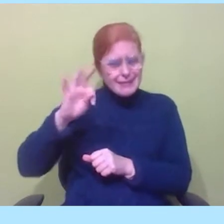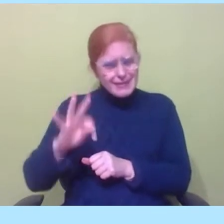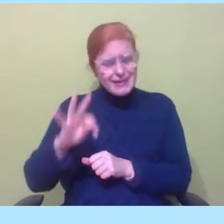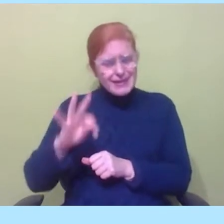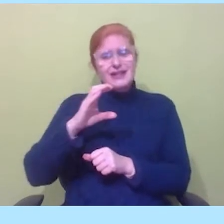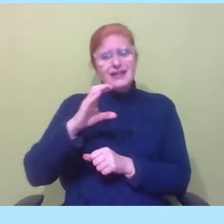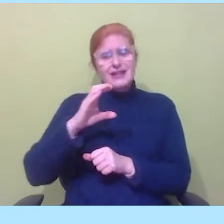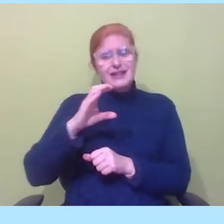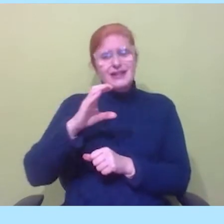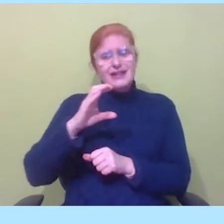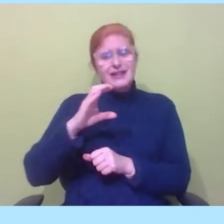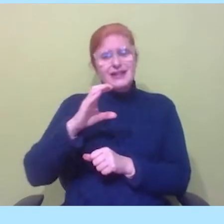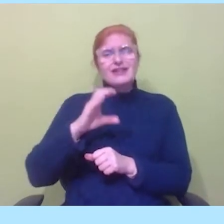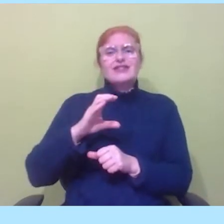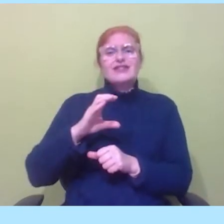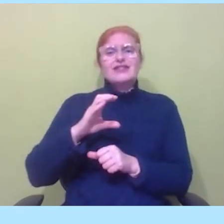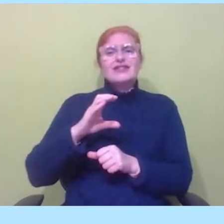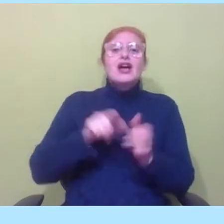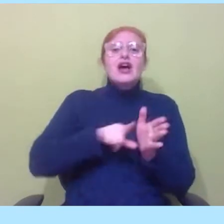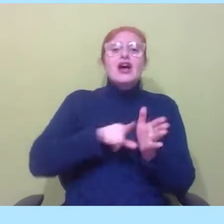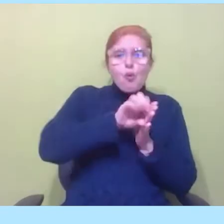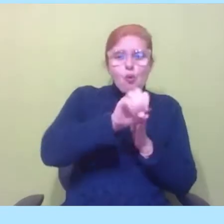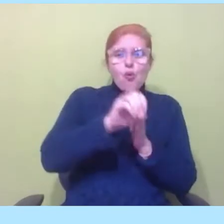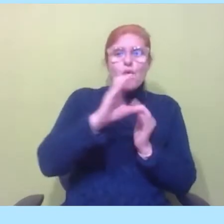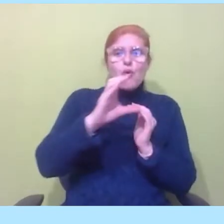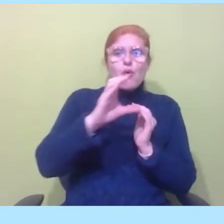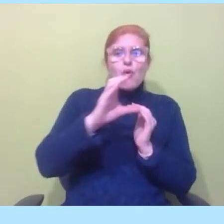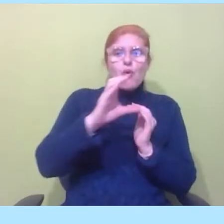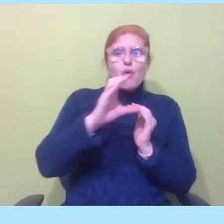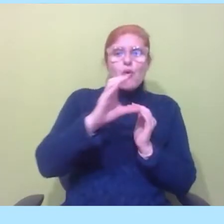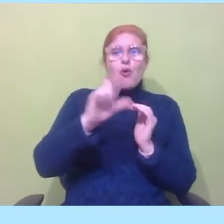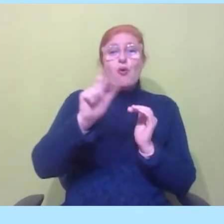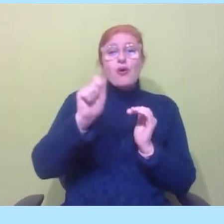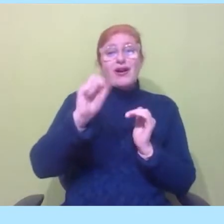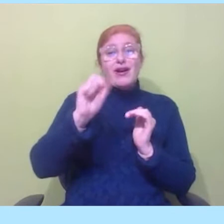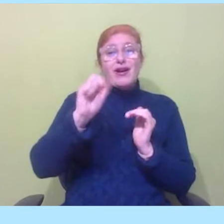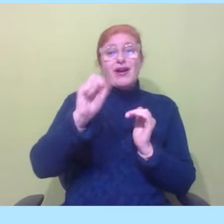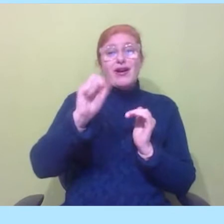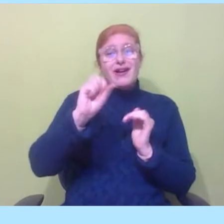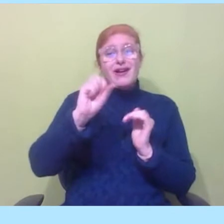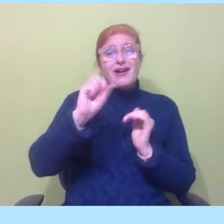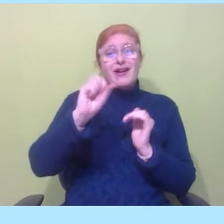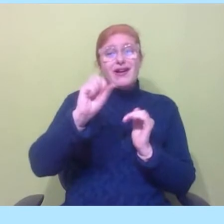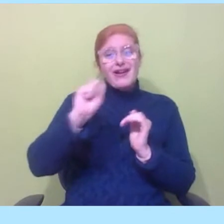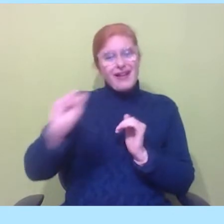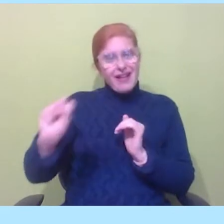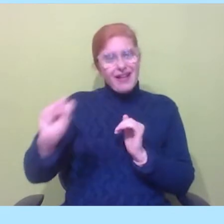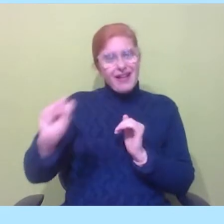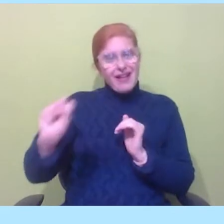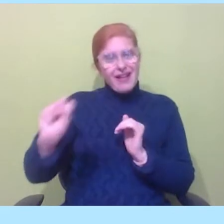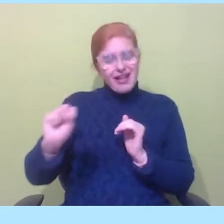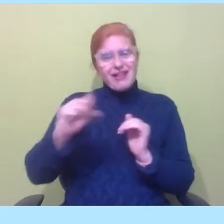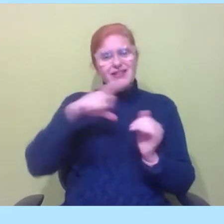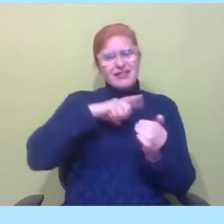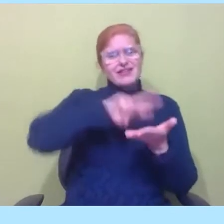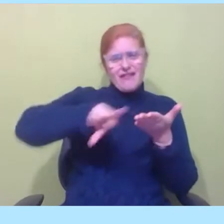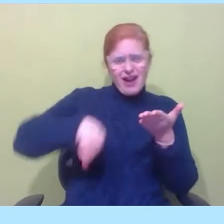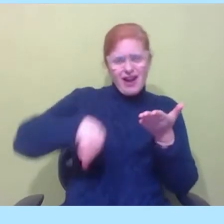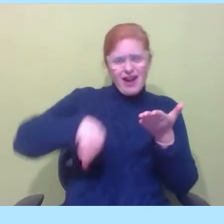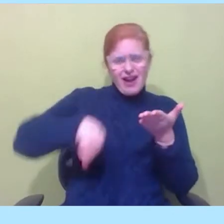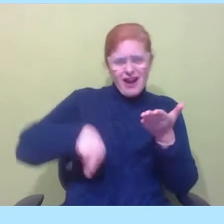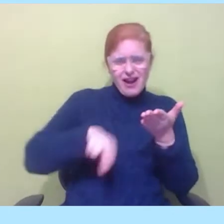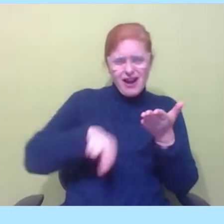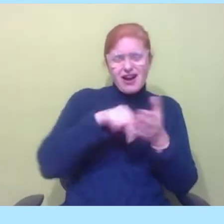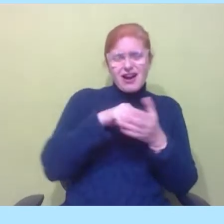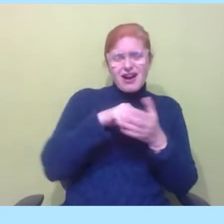aí, que tem uma série de possíveis riscos, né, e essas plataformas também